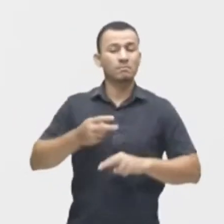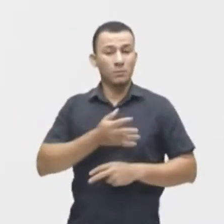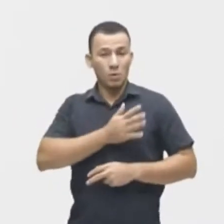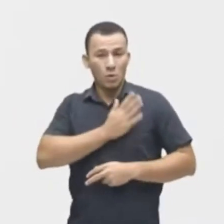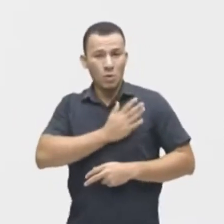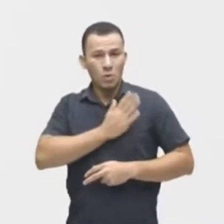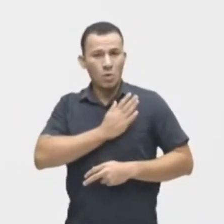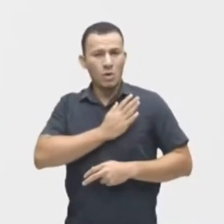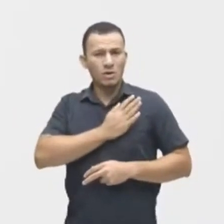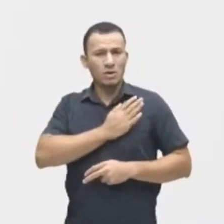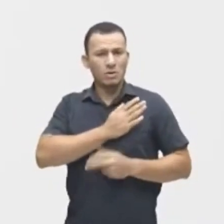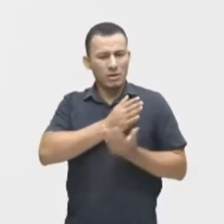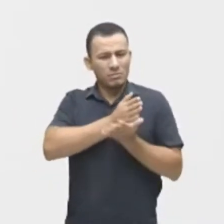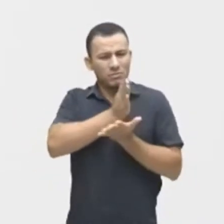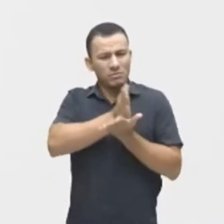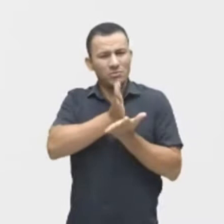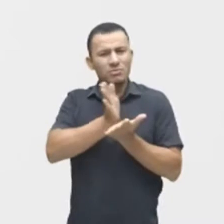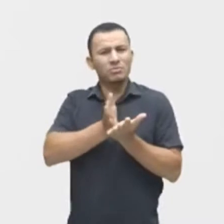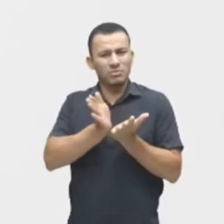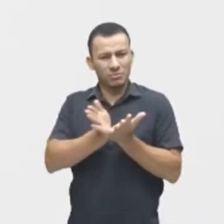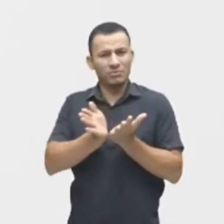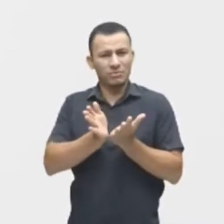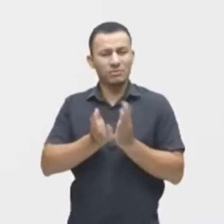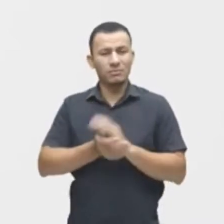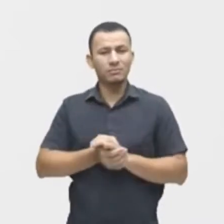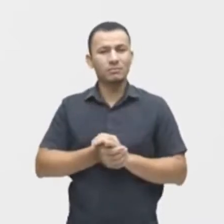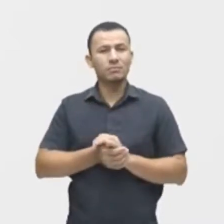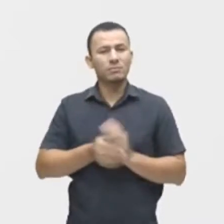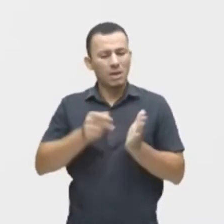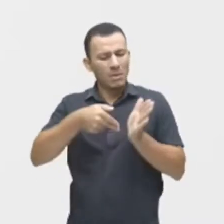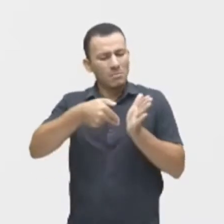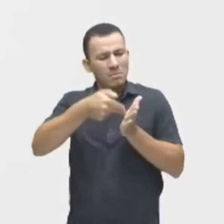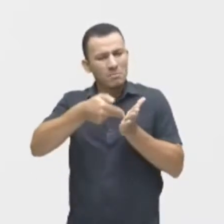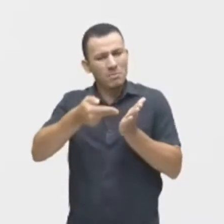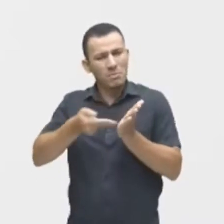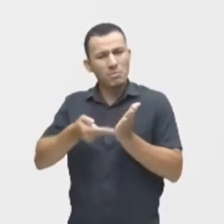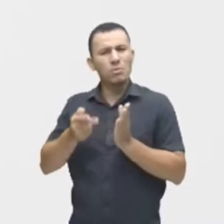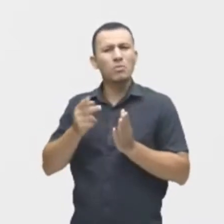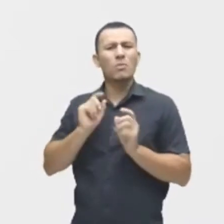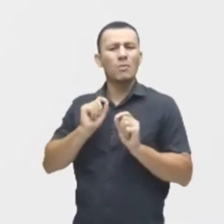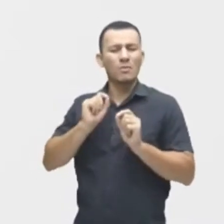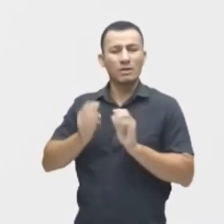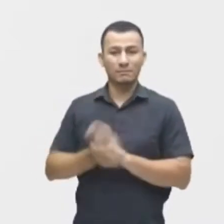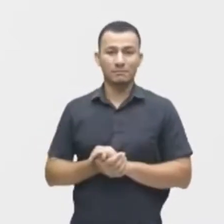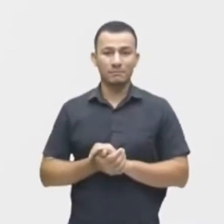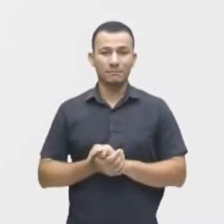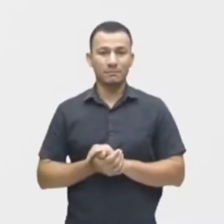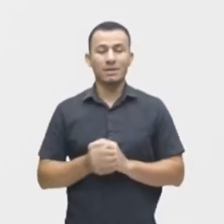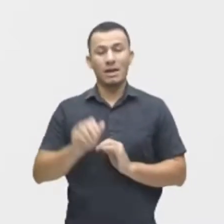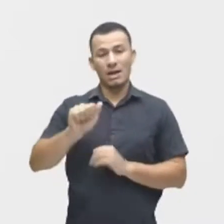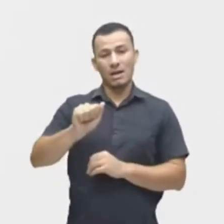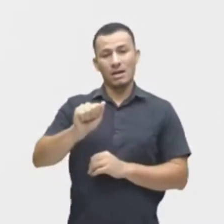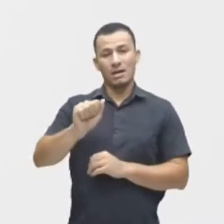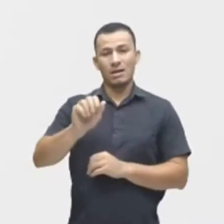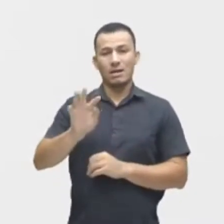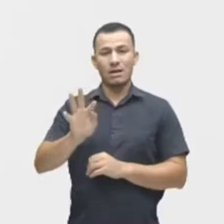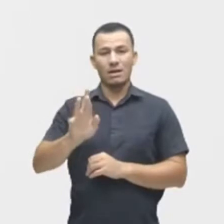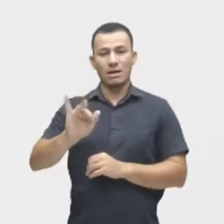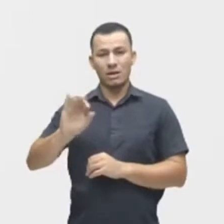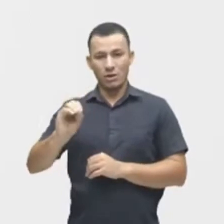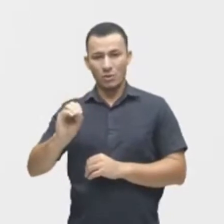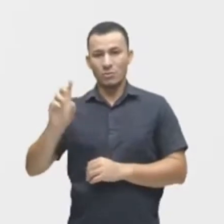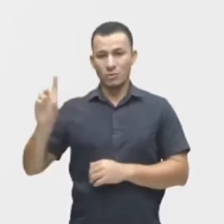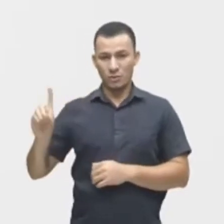com vários cortes e você observa que ali nós temos átrio direito, estão